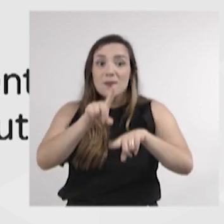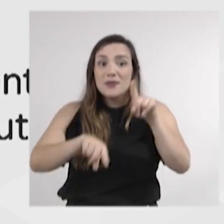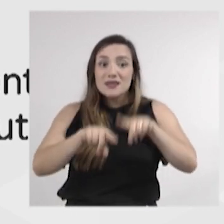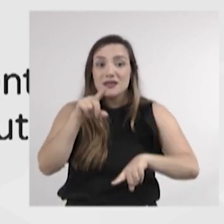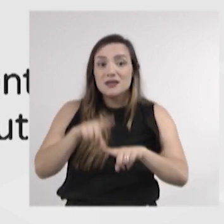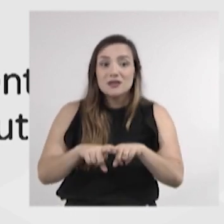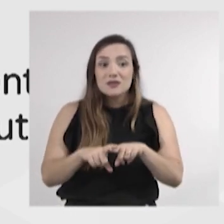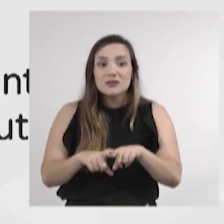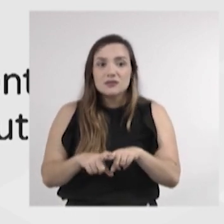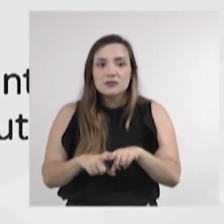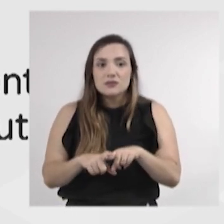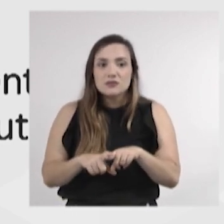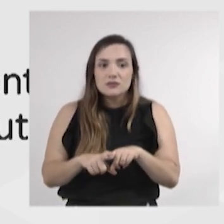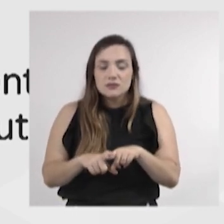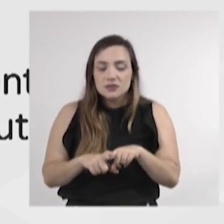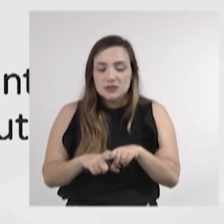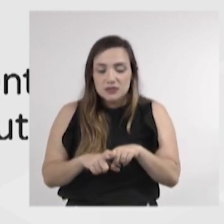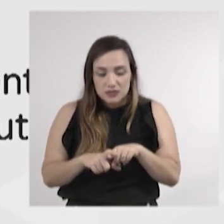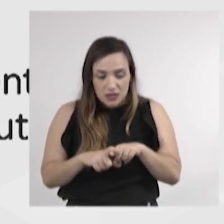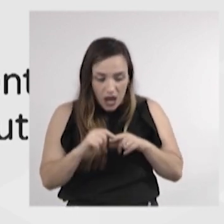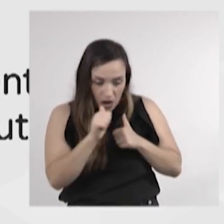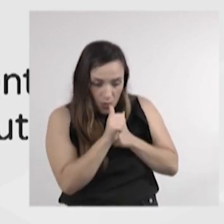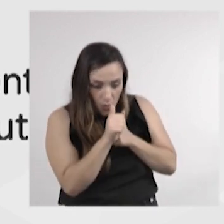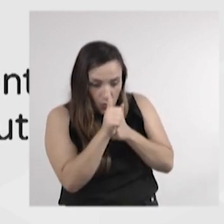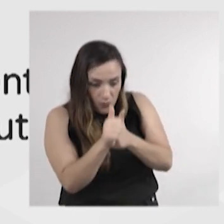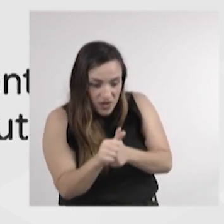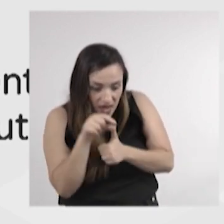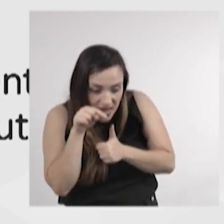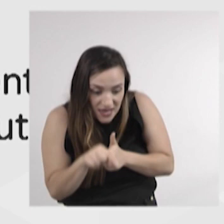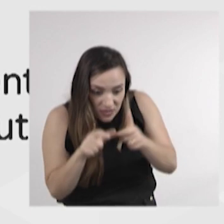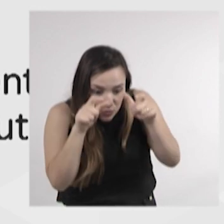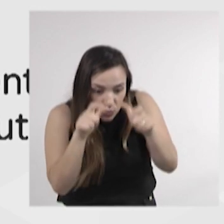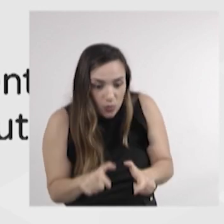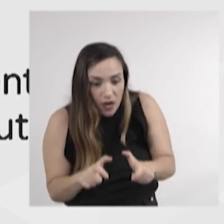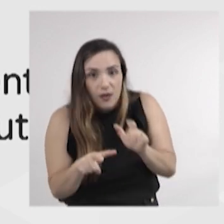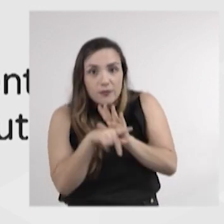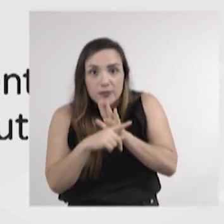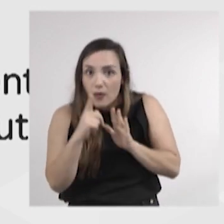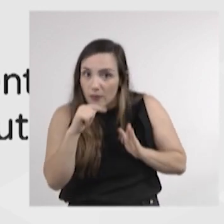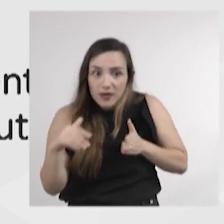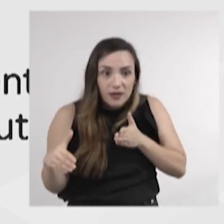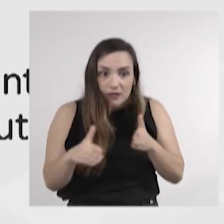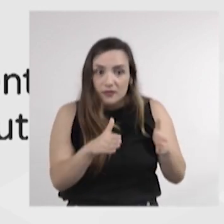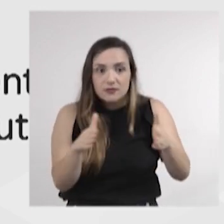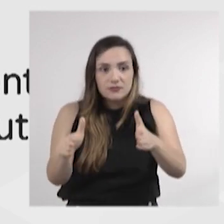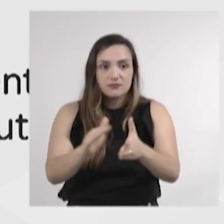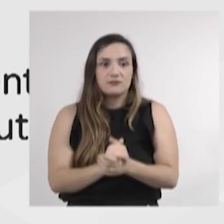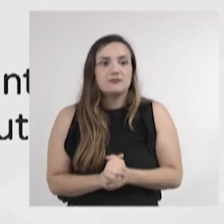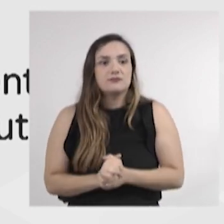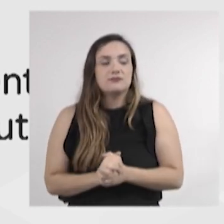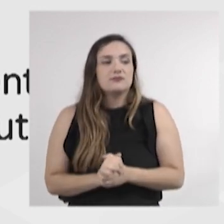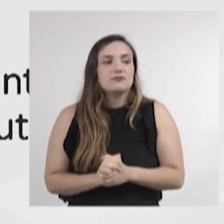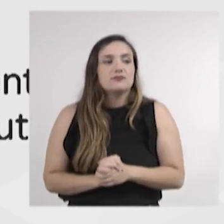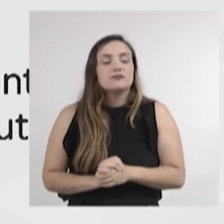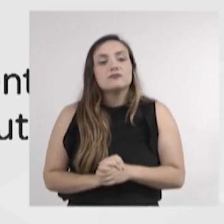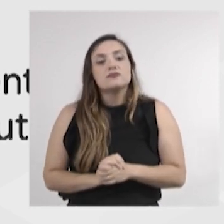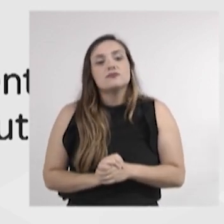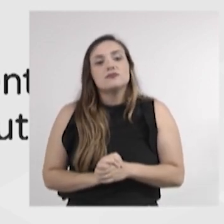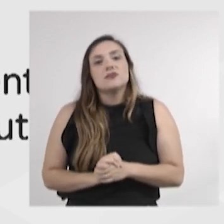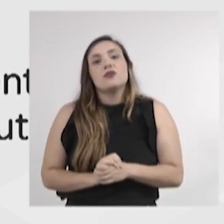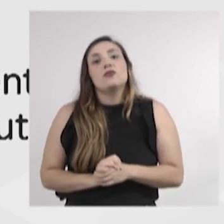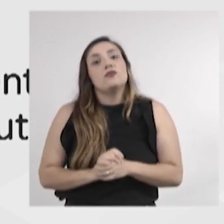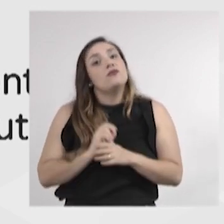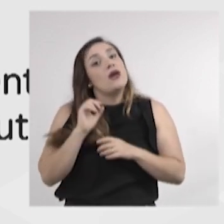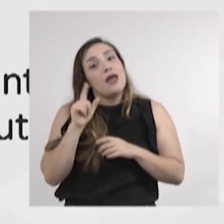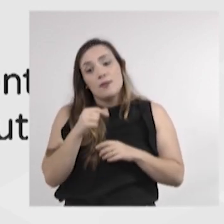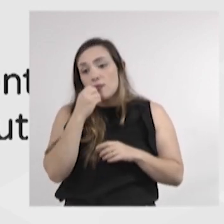eles monitoram um ponto específico do rio. Então, a gente começa... Isso aí é simples porque, com equipamentos, você não tem que pagar hora extra,